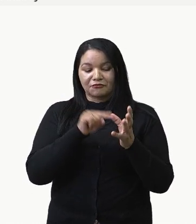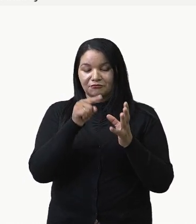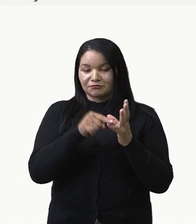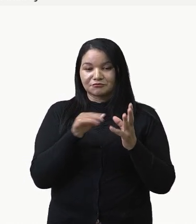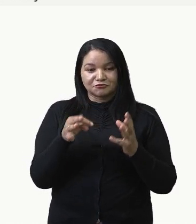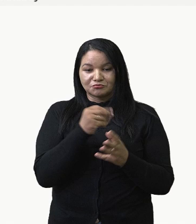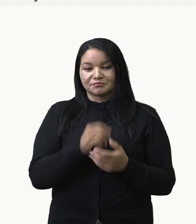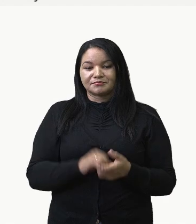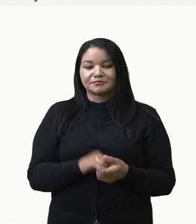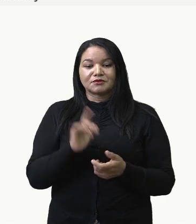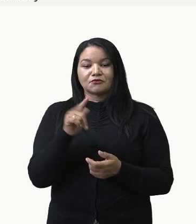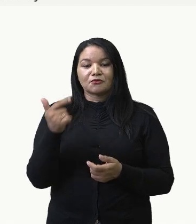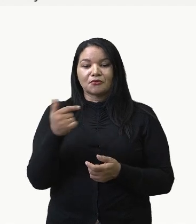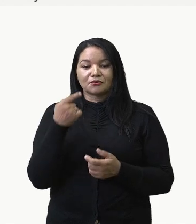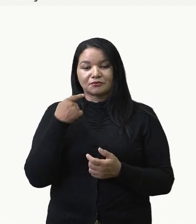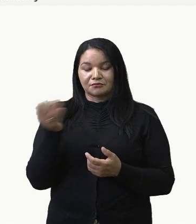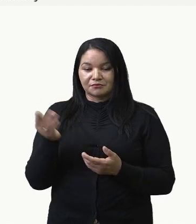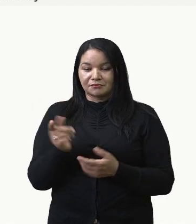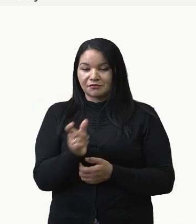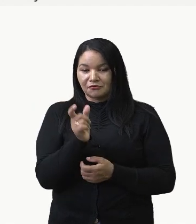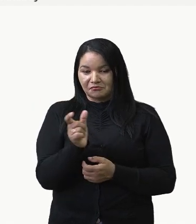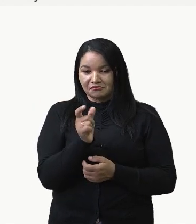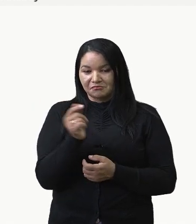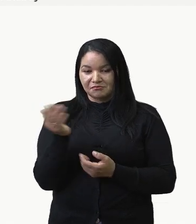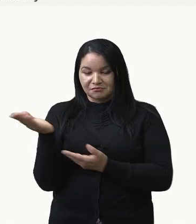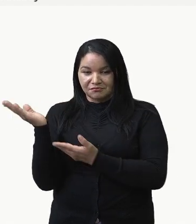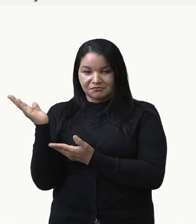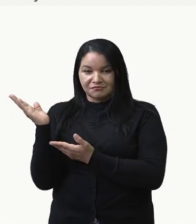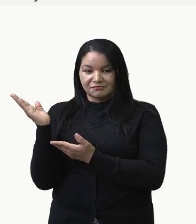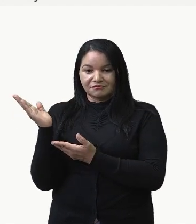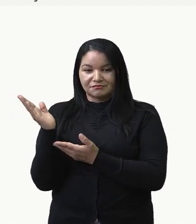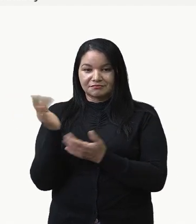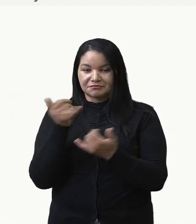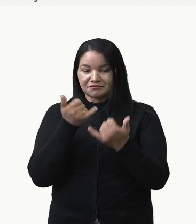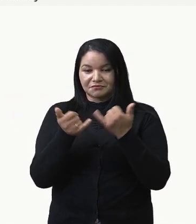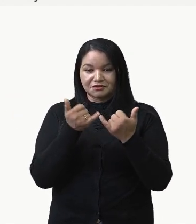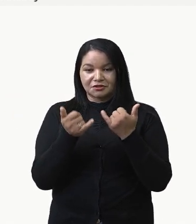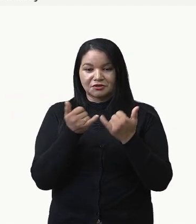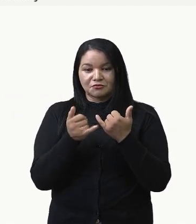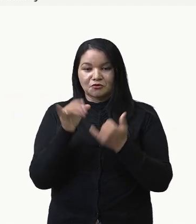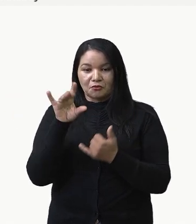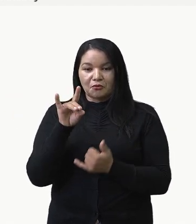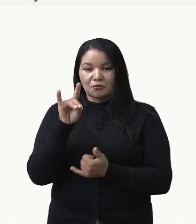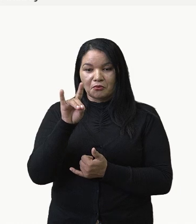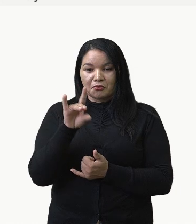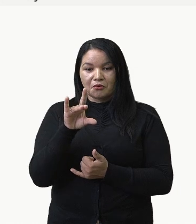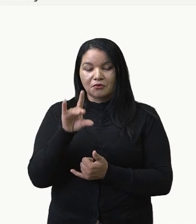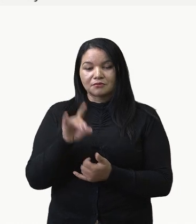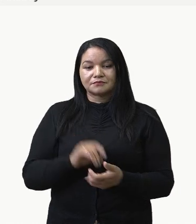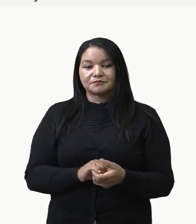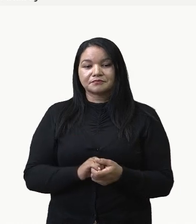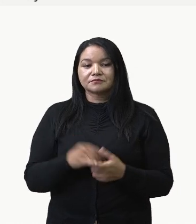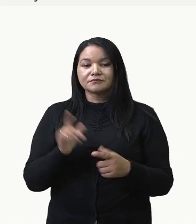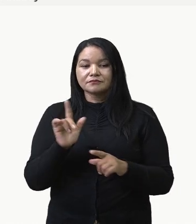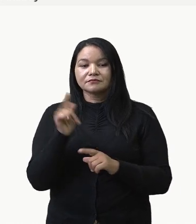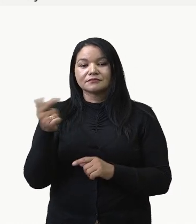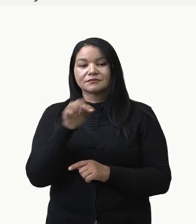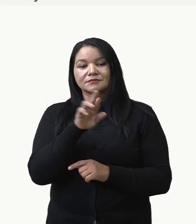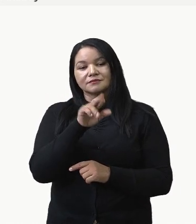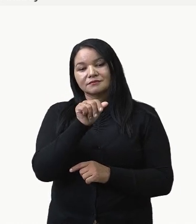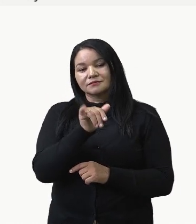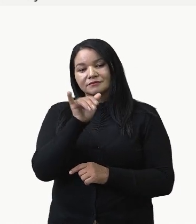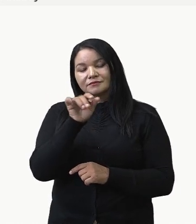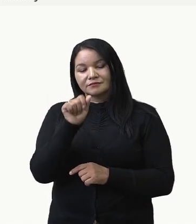Nhandu é parente da Ema da vestrus desse nós falamos Nhandu radia é a